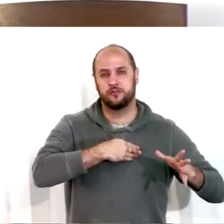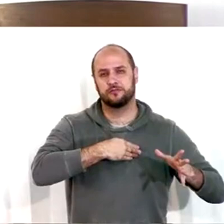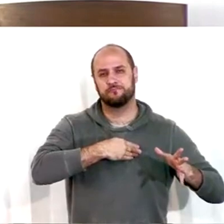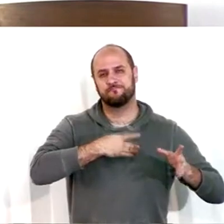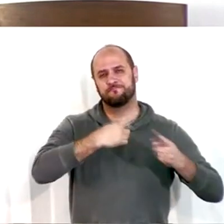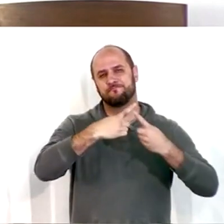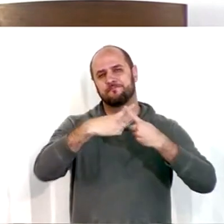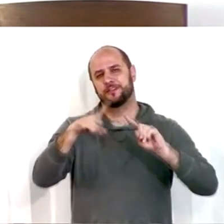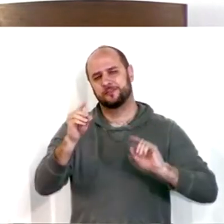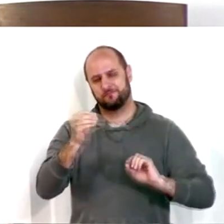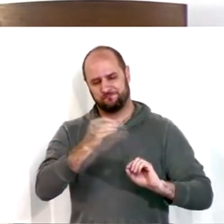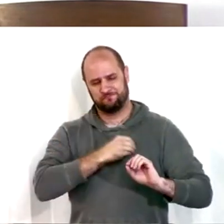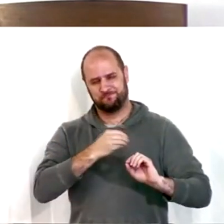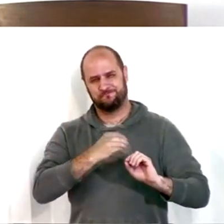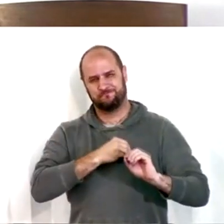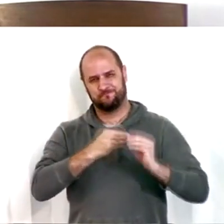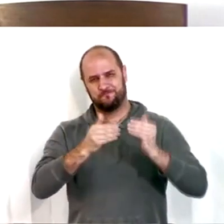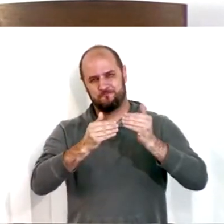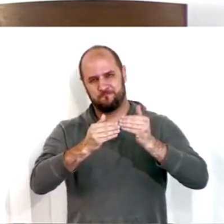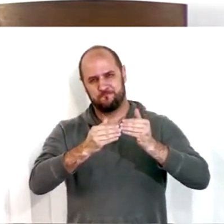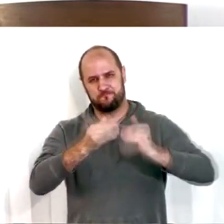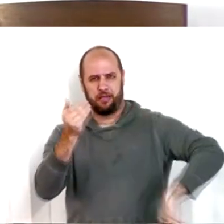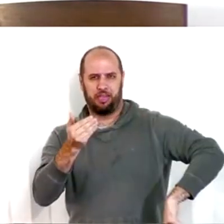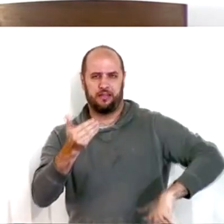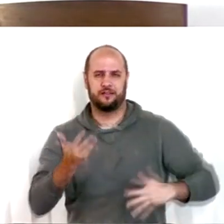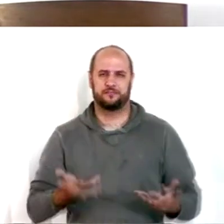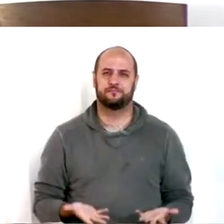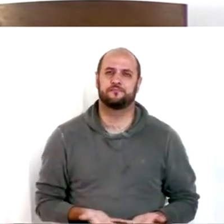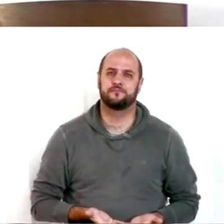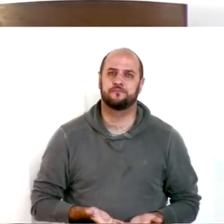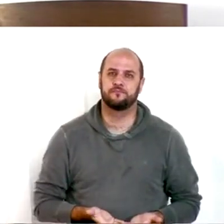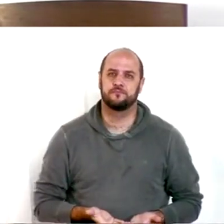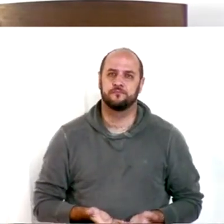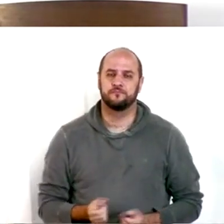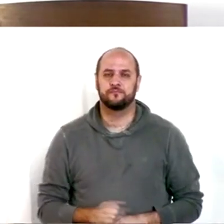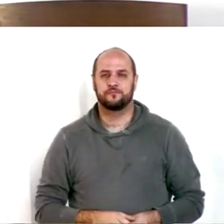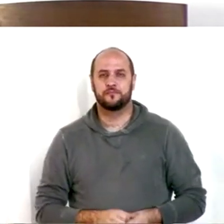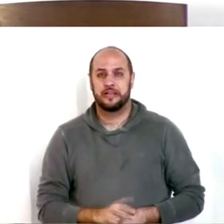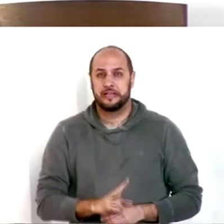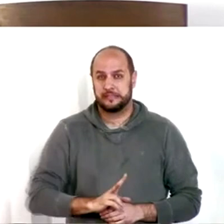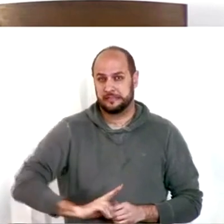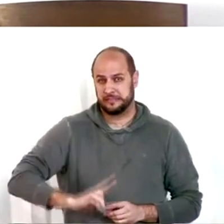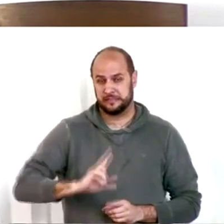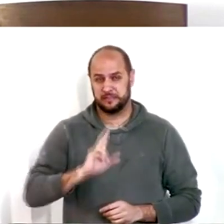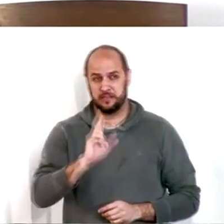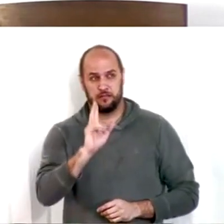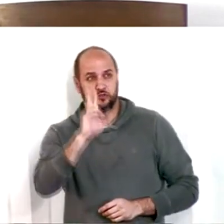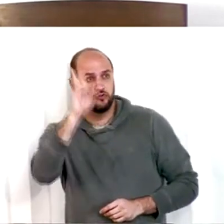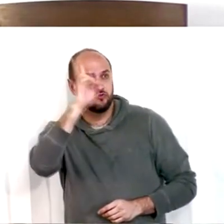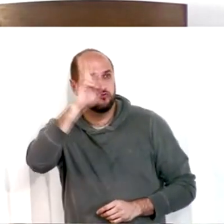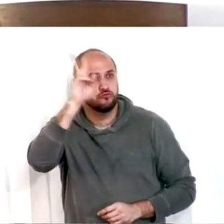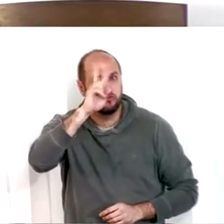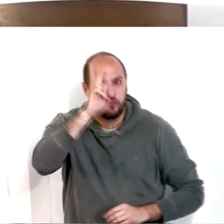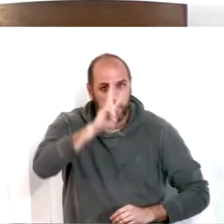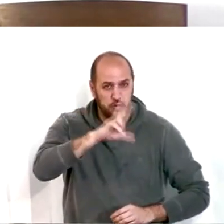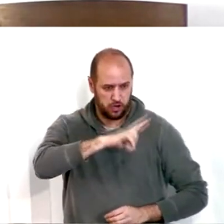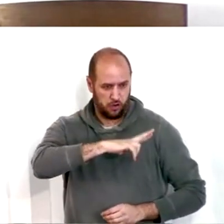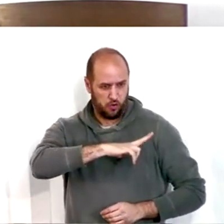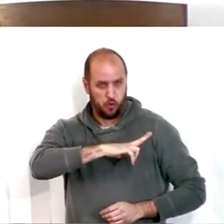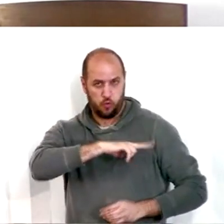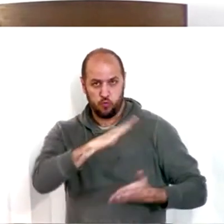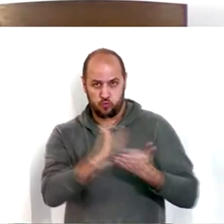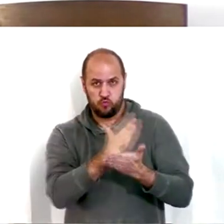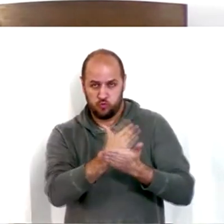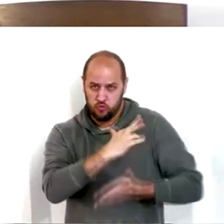pecado desvirtuou. A super história do livro de Ruth nos leva a